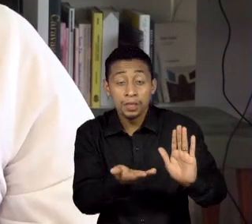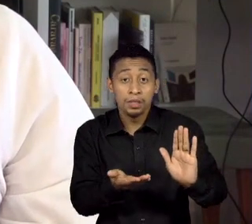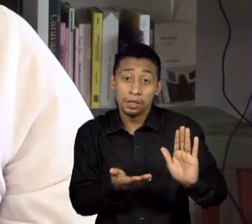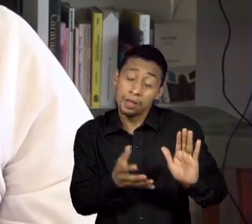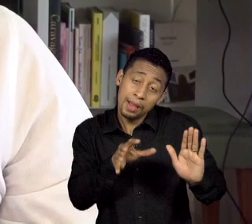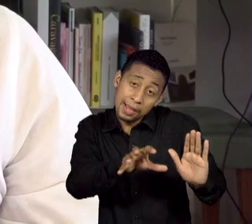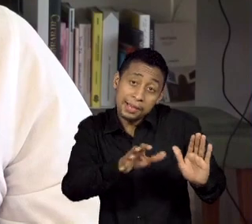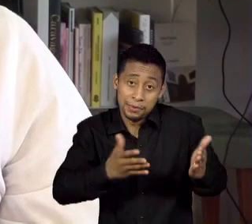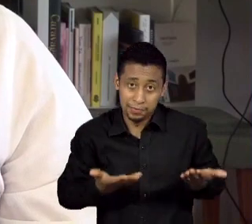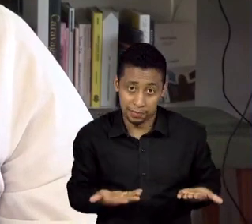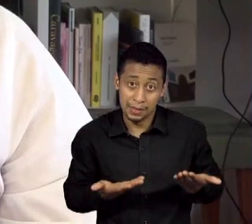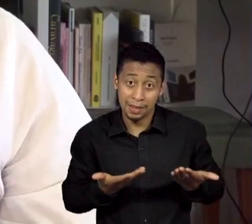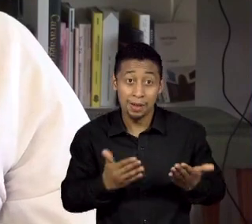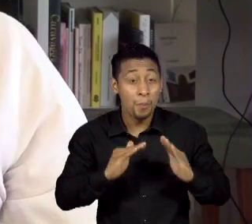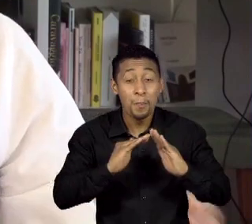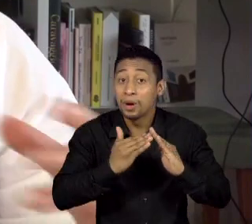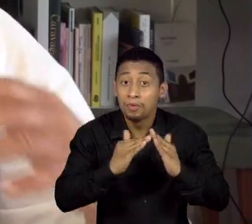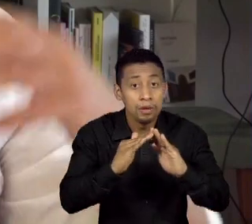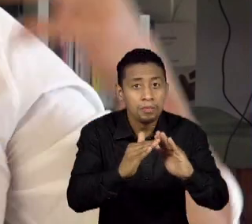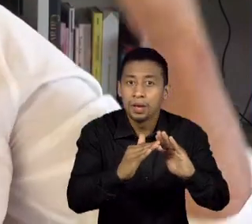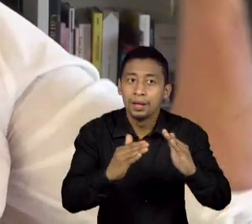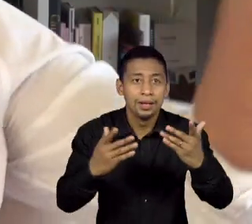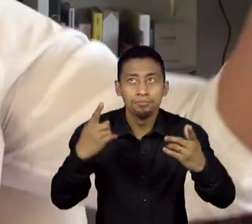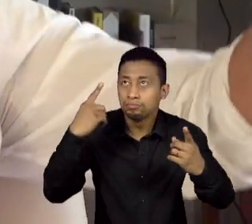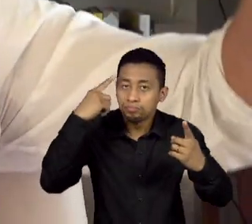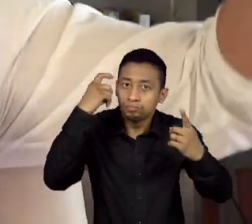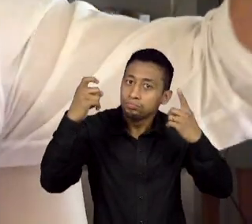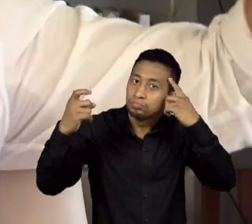isso, é uma favela quase distópica,